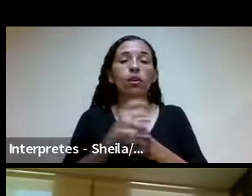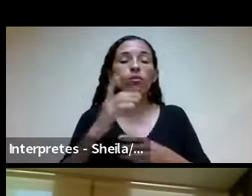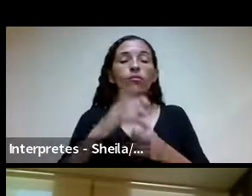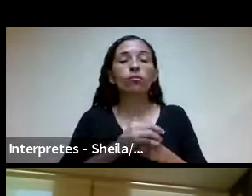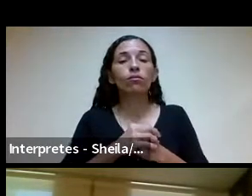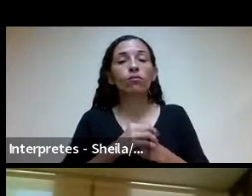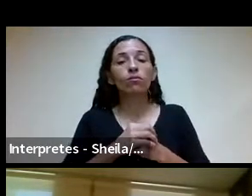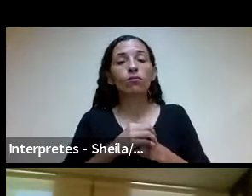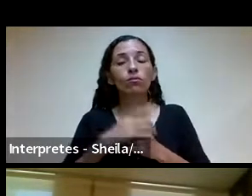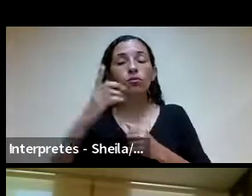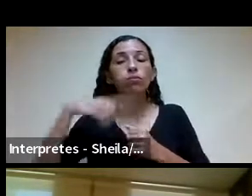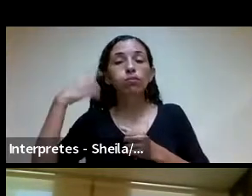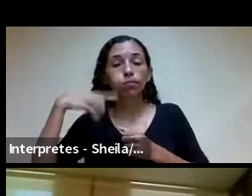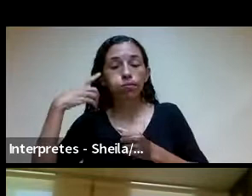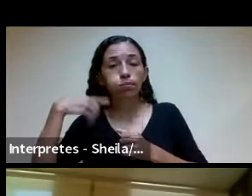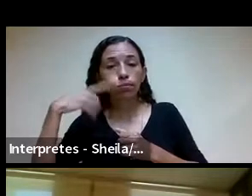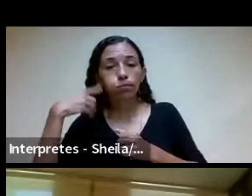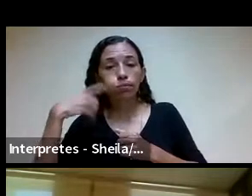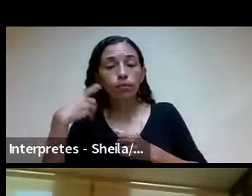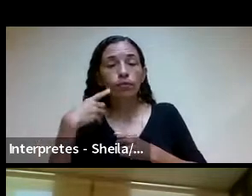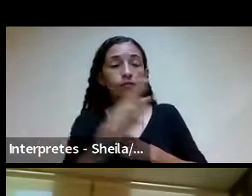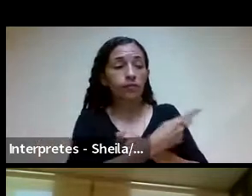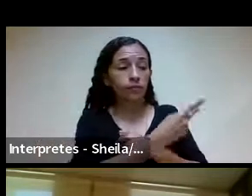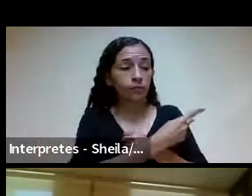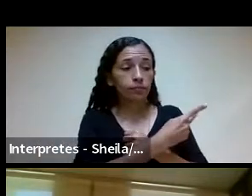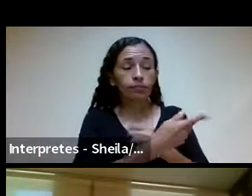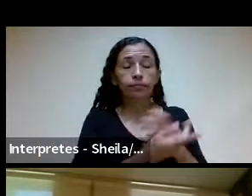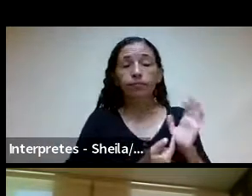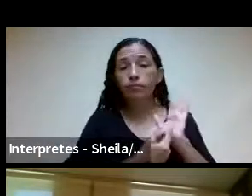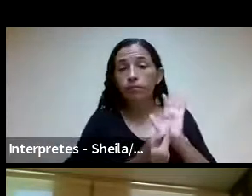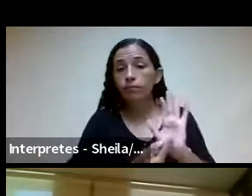tempo regimental dos recorrentes.